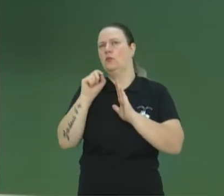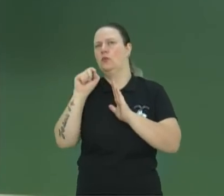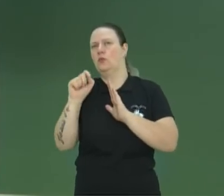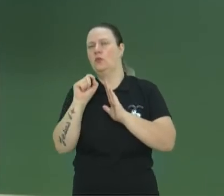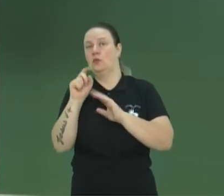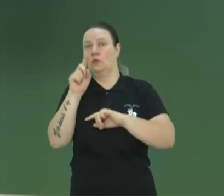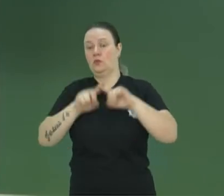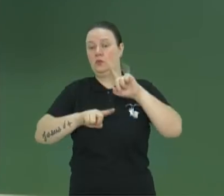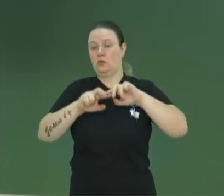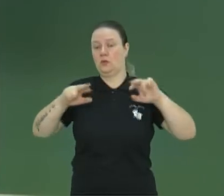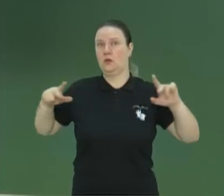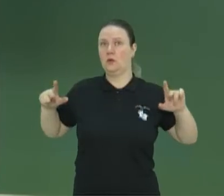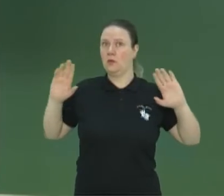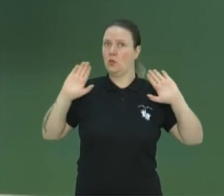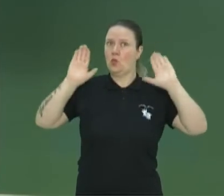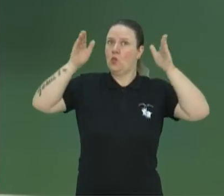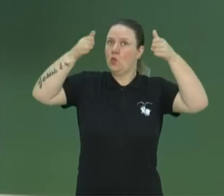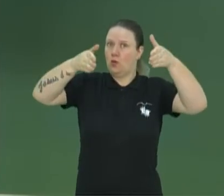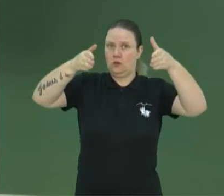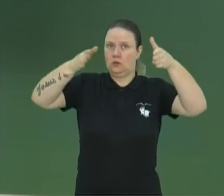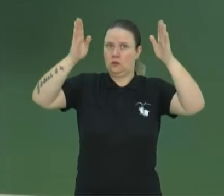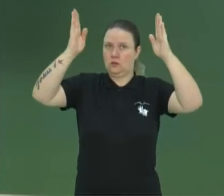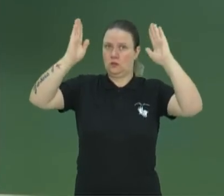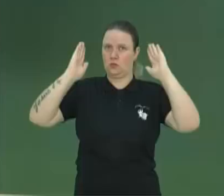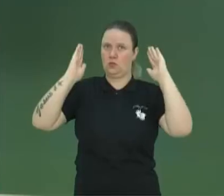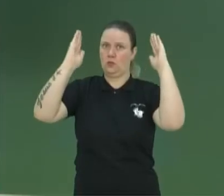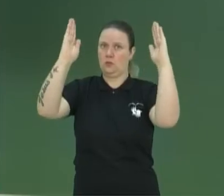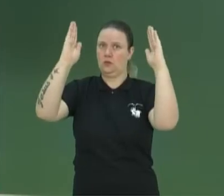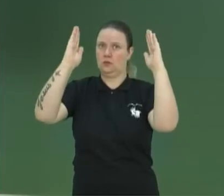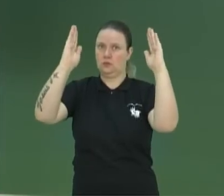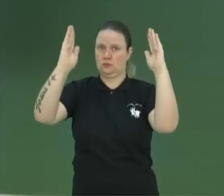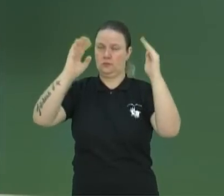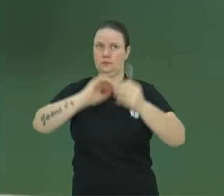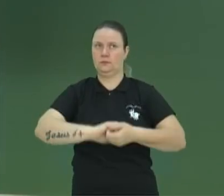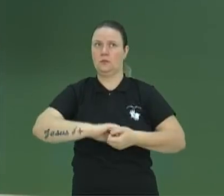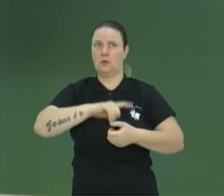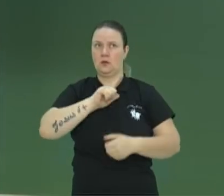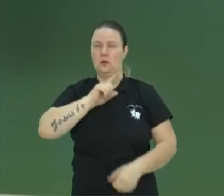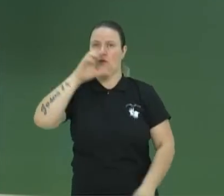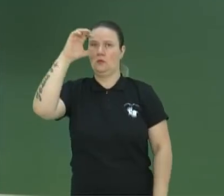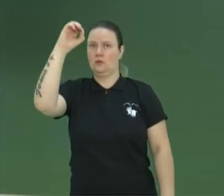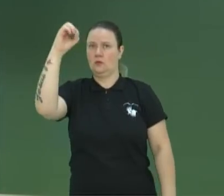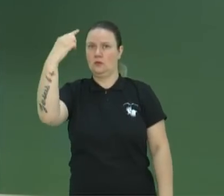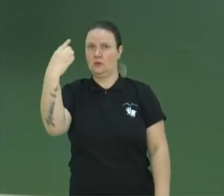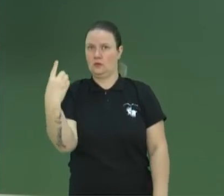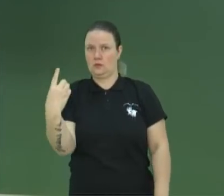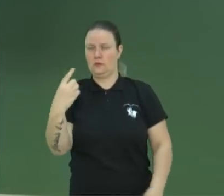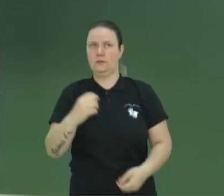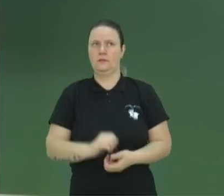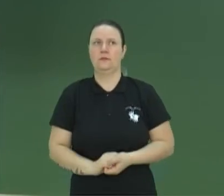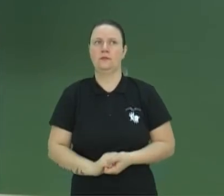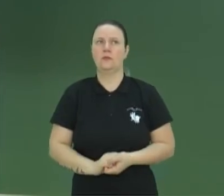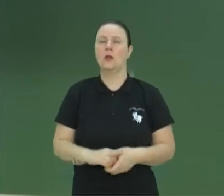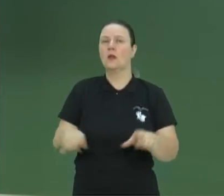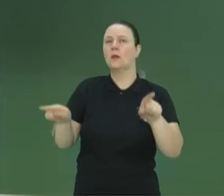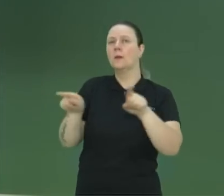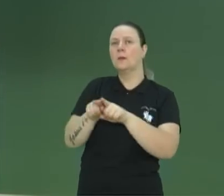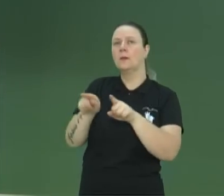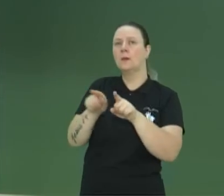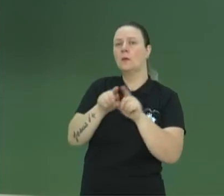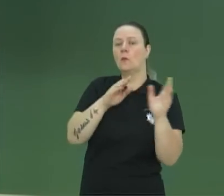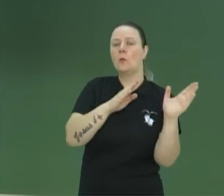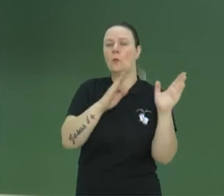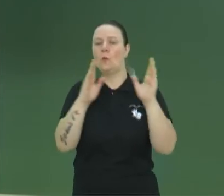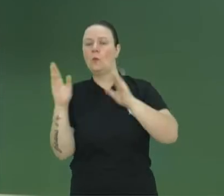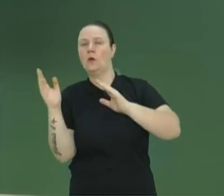da matriz. Ele está posicionado como se fosse um elemento da matriz. E aqui eu tenho 0 e 1. Igual a matriz identidade de